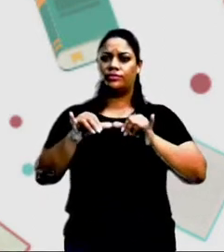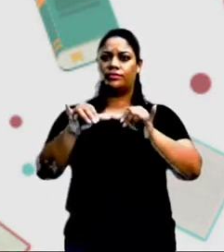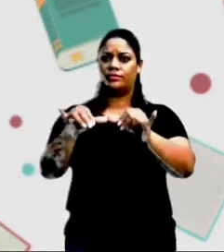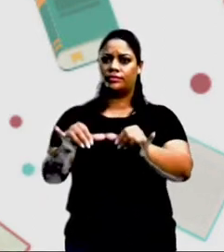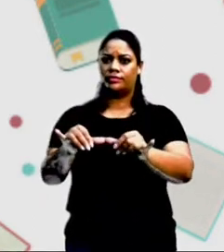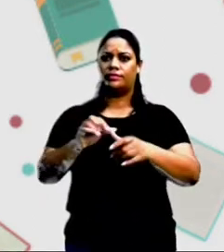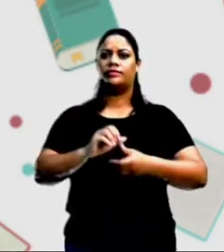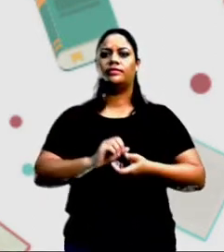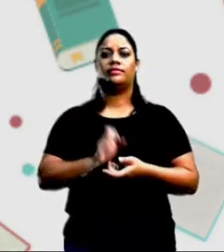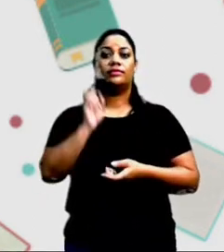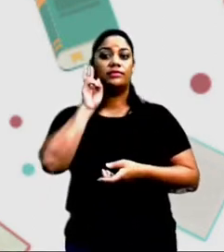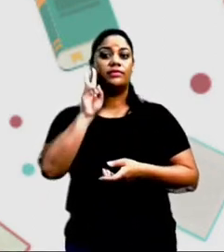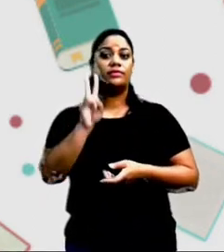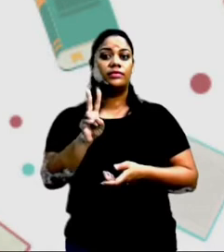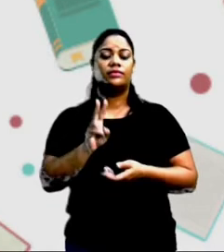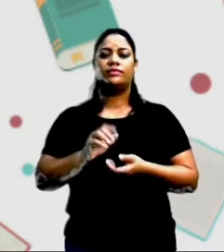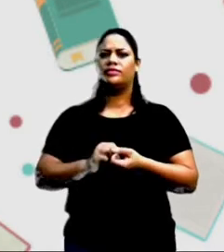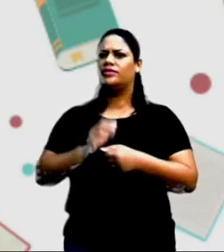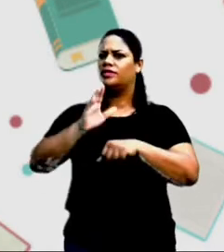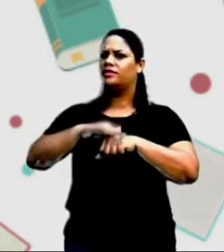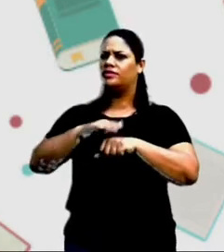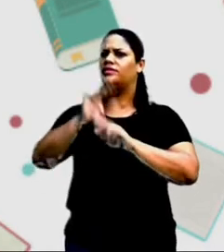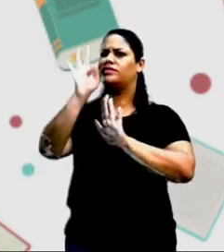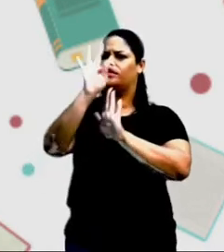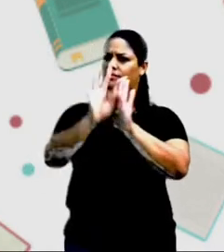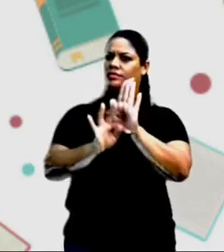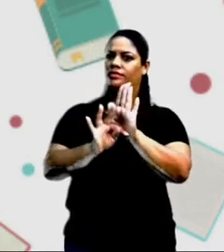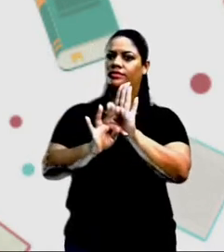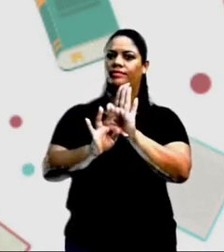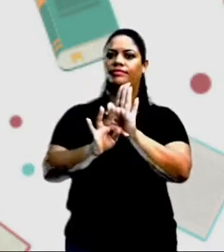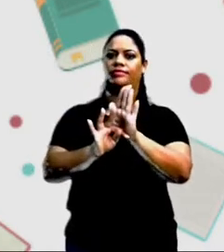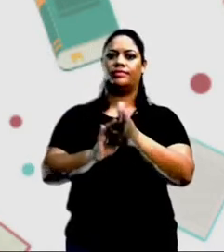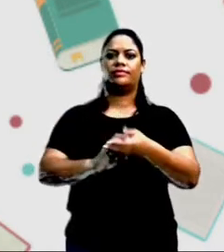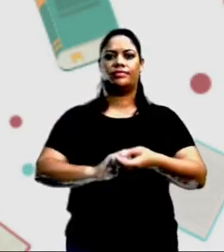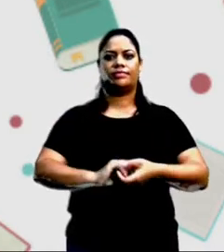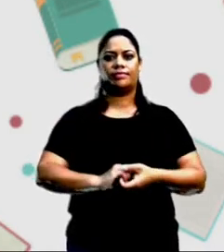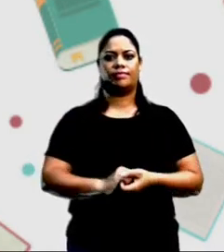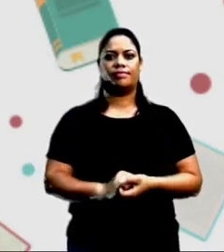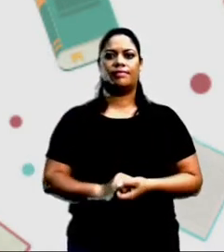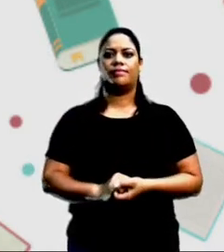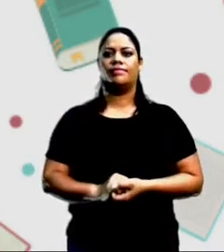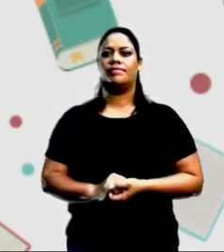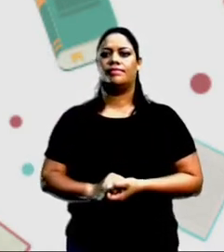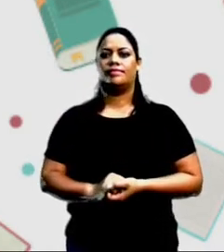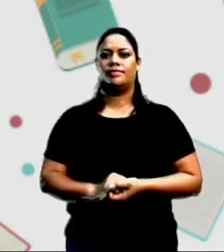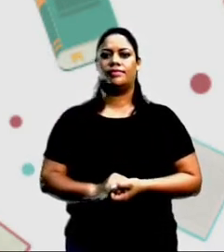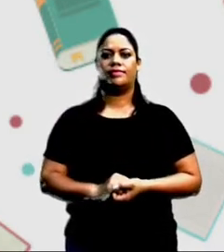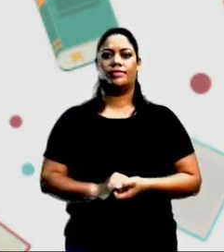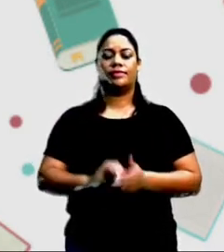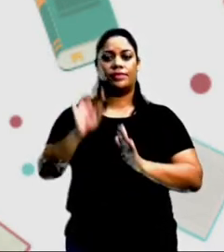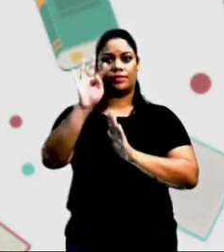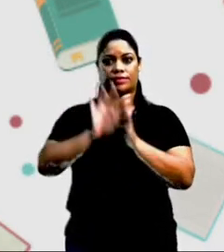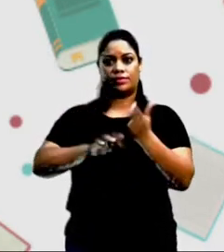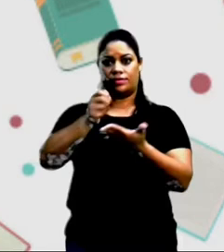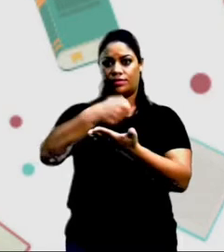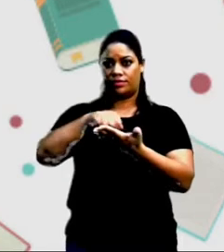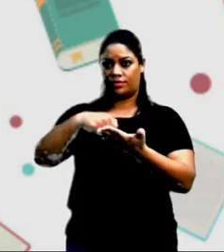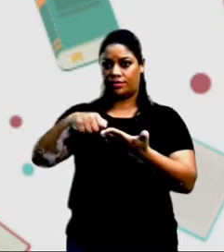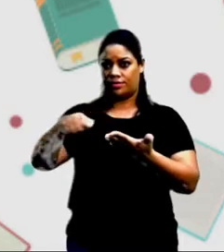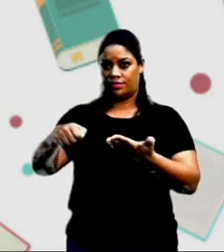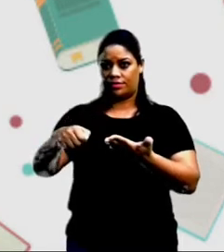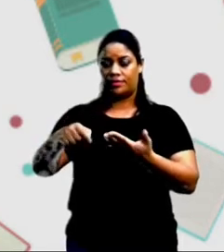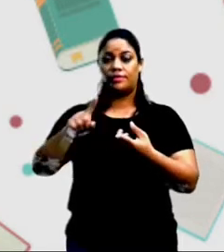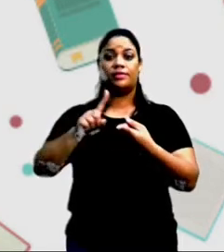frequência. Então veja aí a função desse texto. Ele traz, além do texto escrito, as